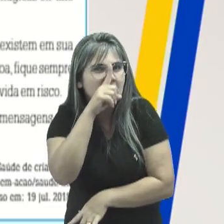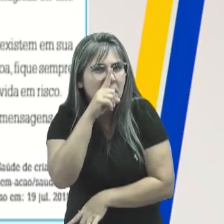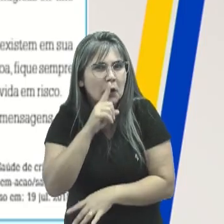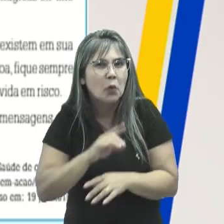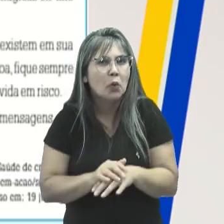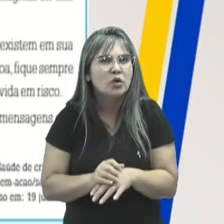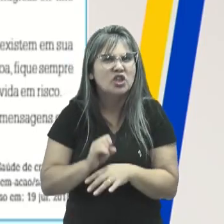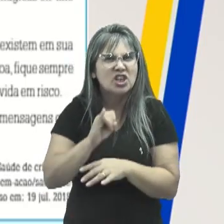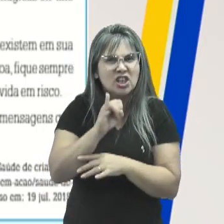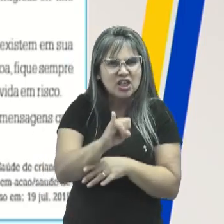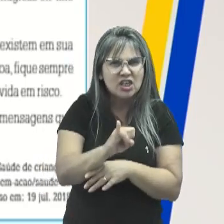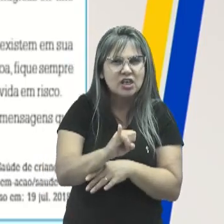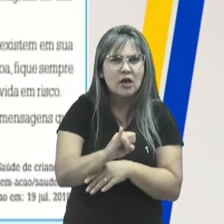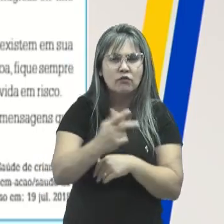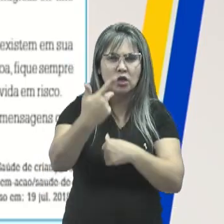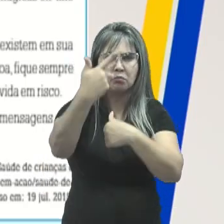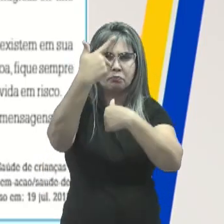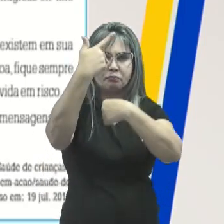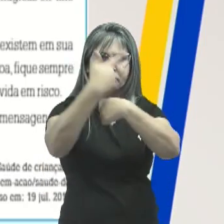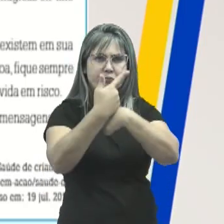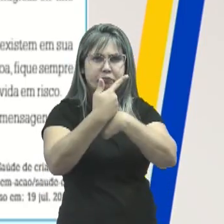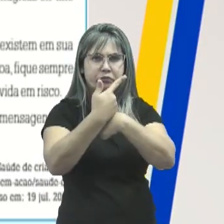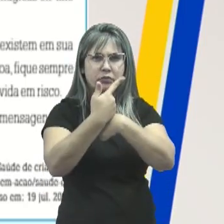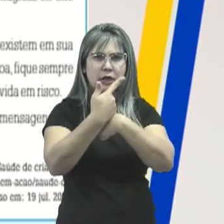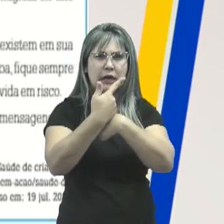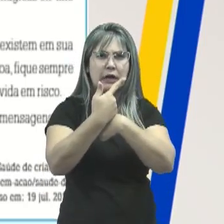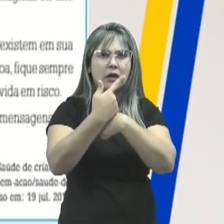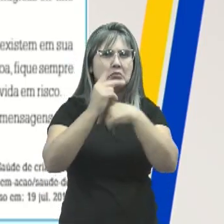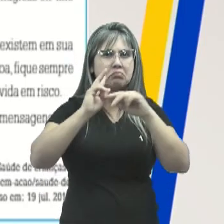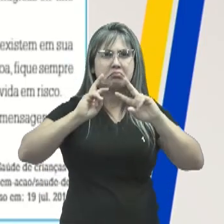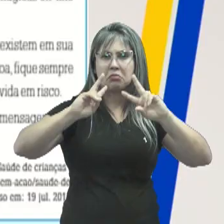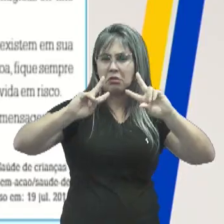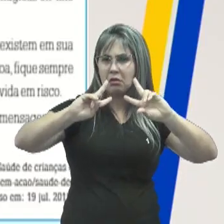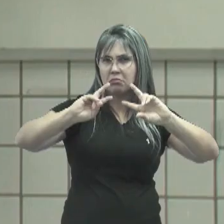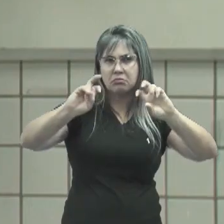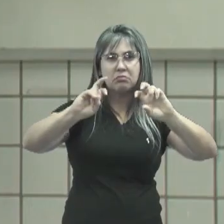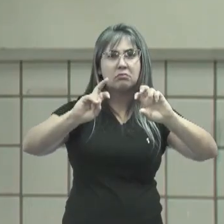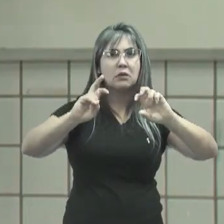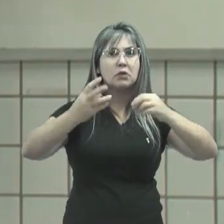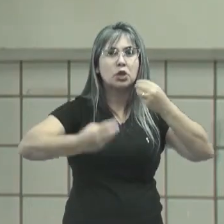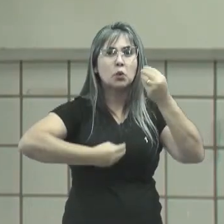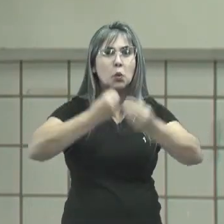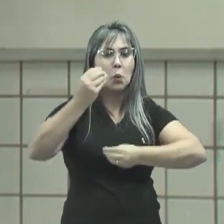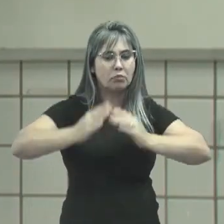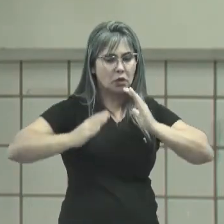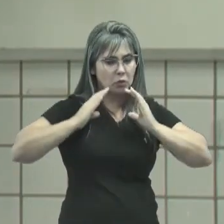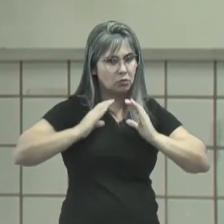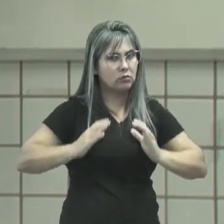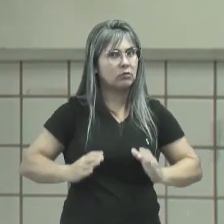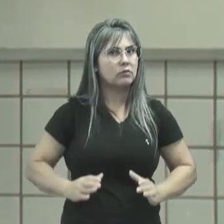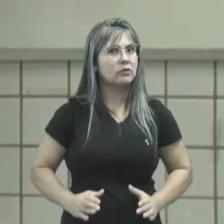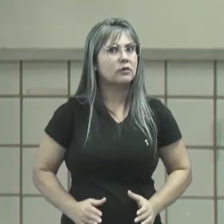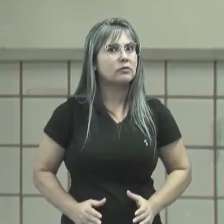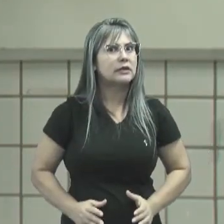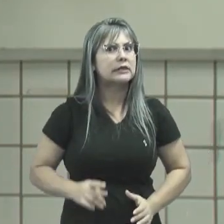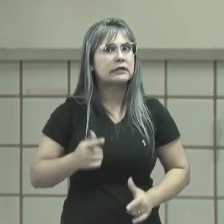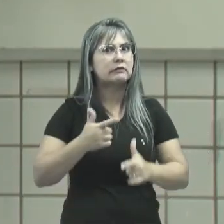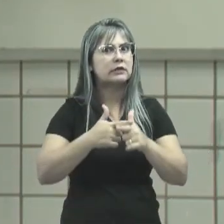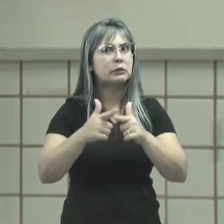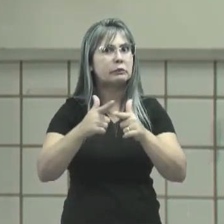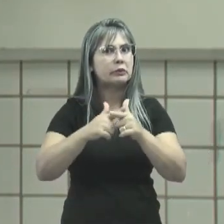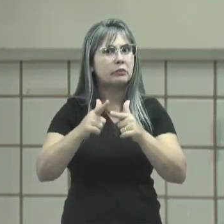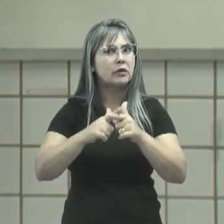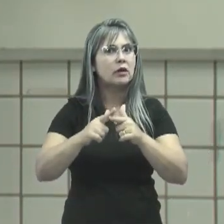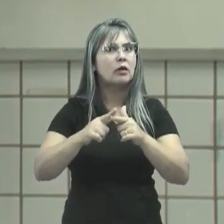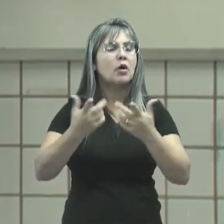divulga essa imagem, para depois você se arrepender, aí vai ser outro problema, né? Para depois tirar essa imagem de circulação, é